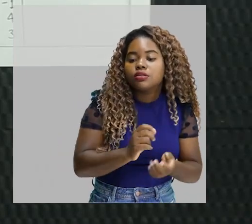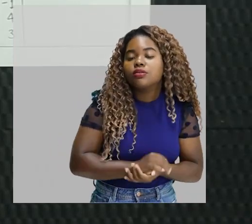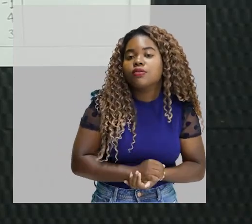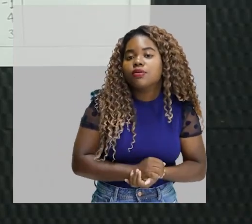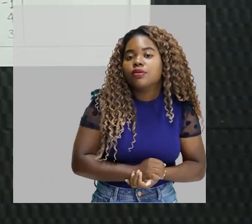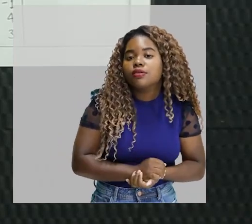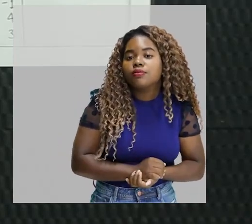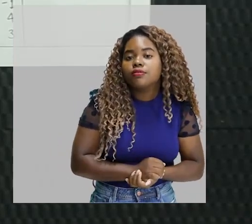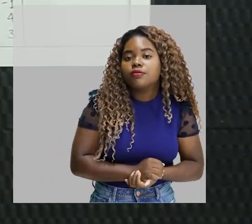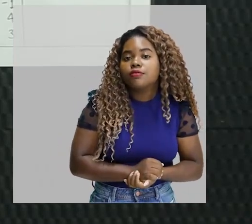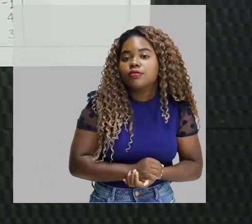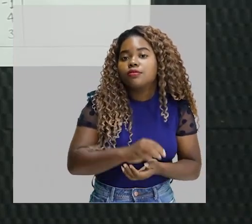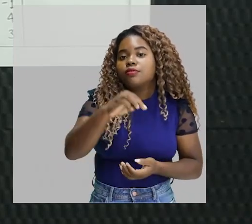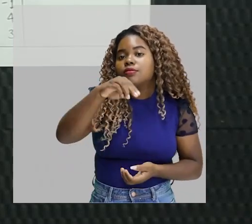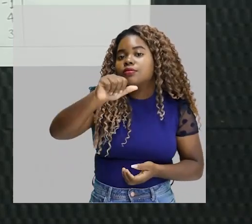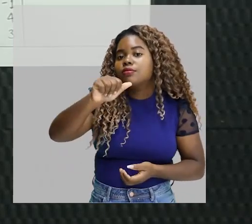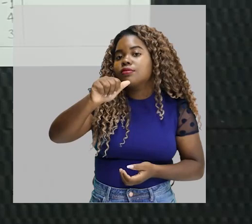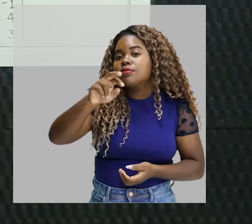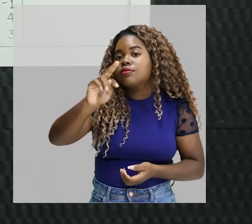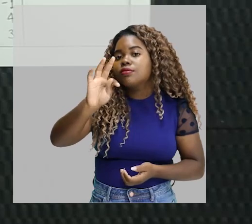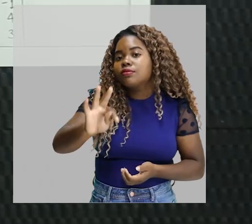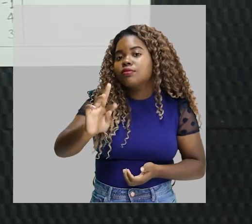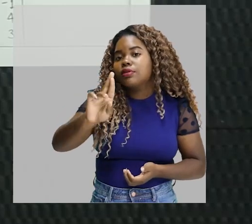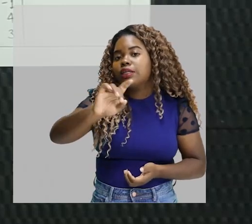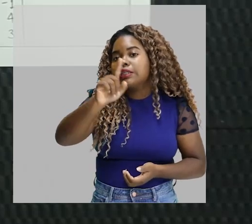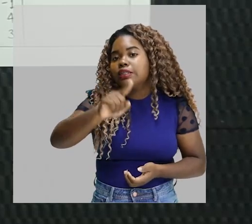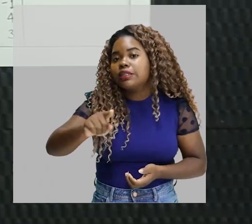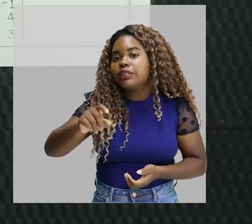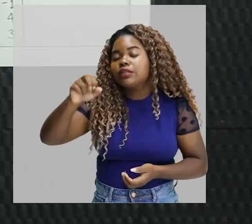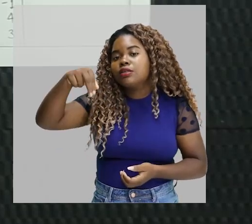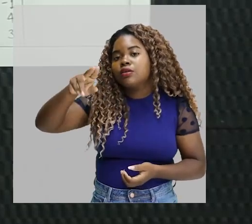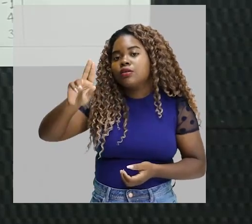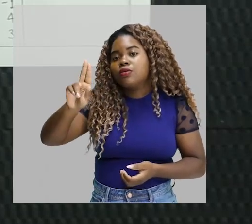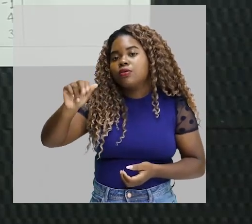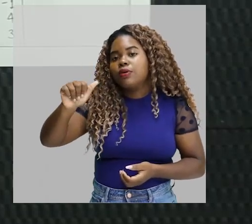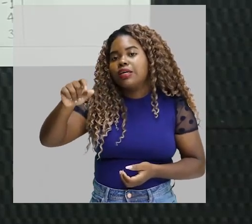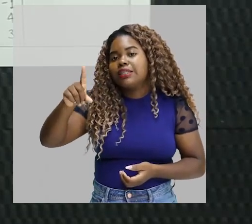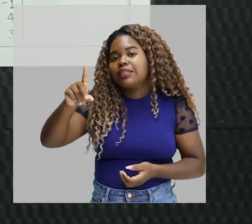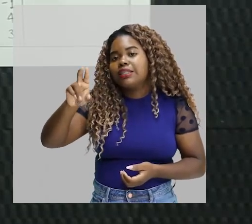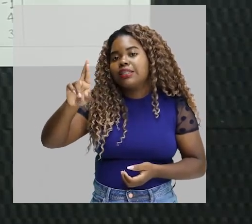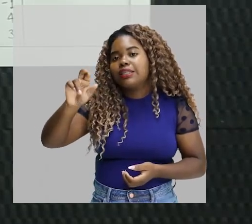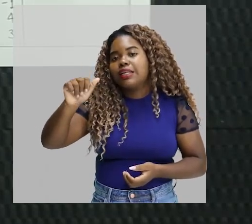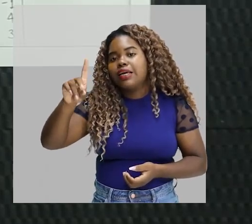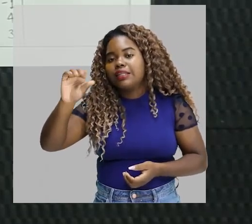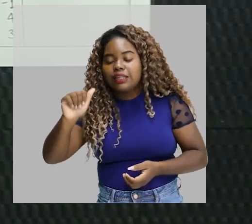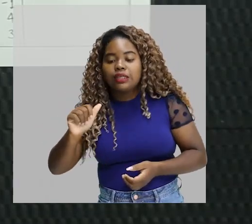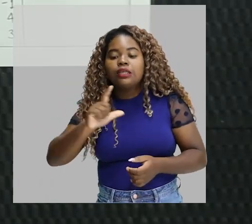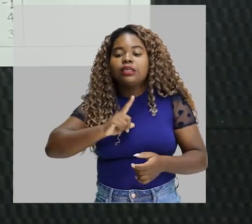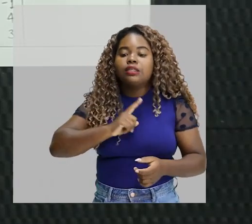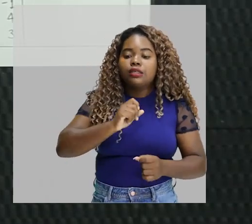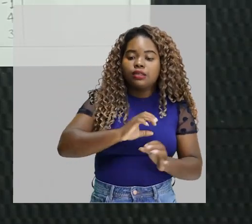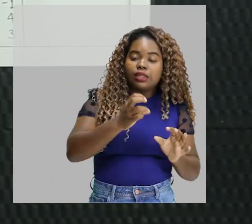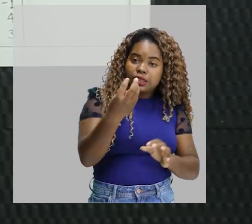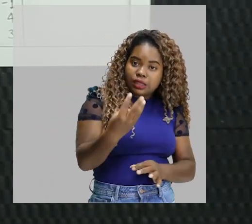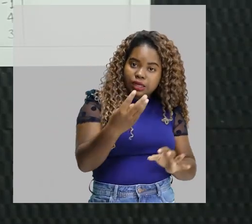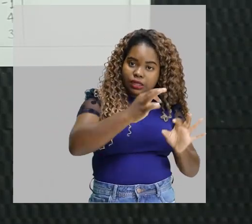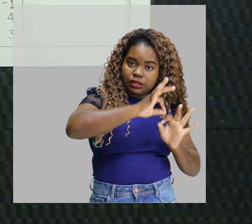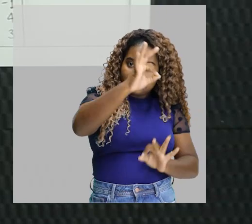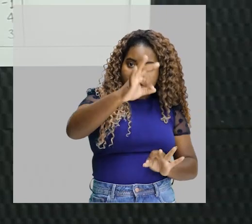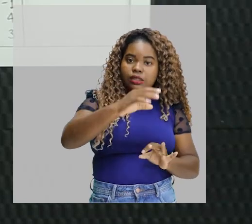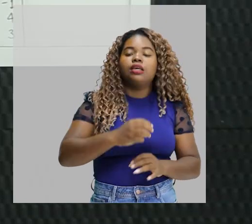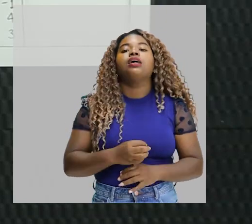mesmo galera matriz quadrada que tem três linhas e três colunas Só existe determinante